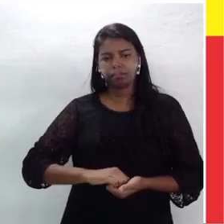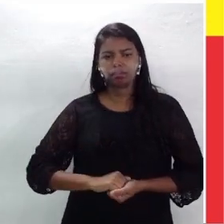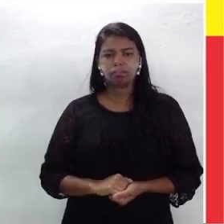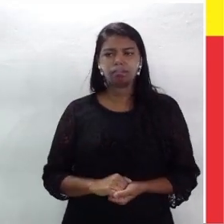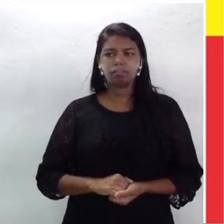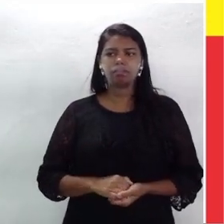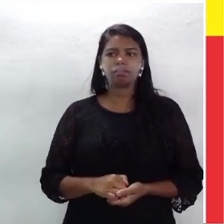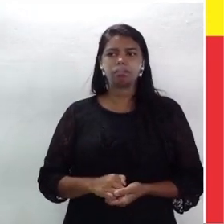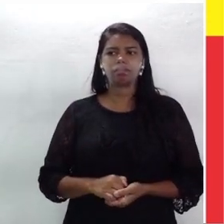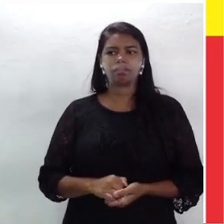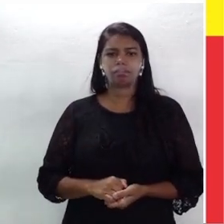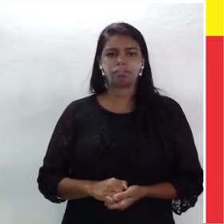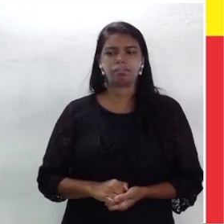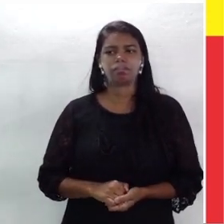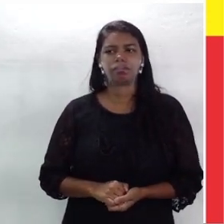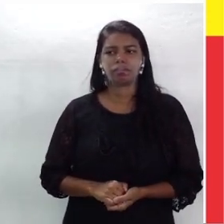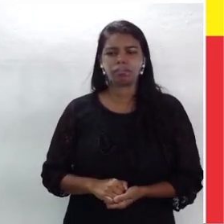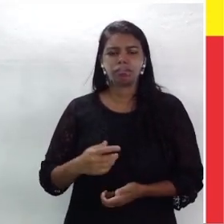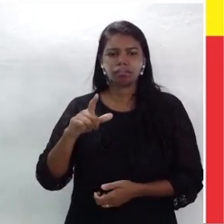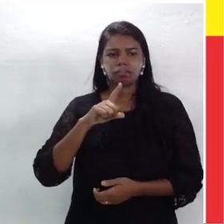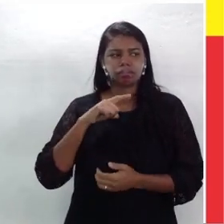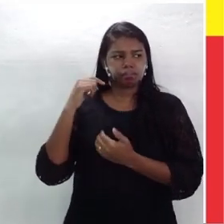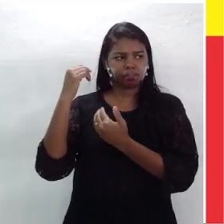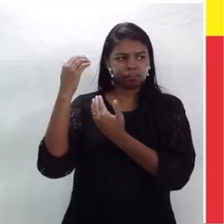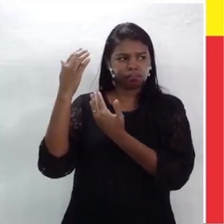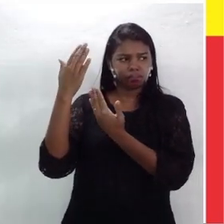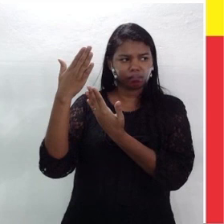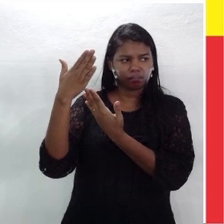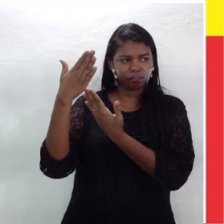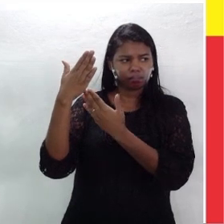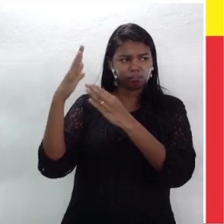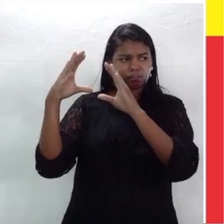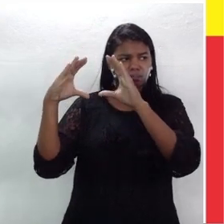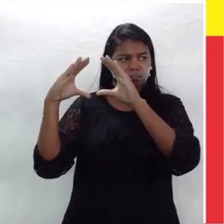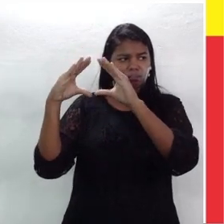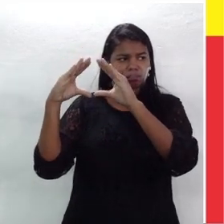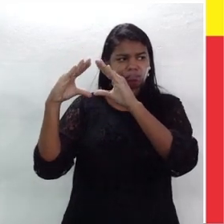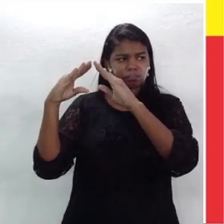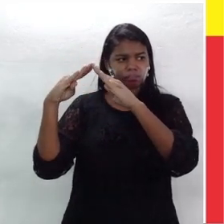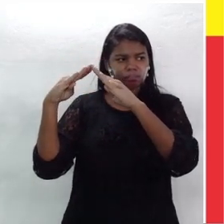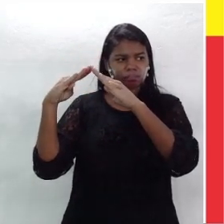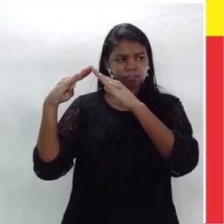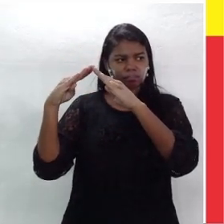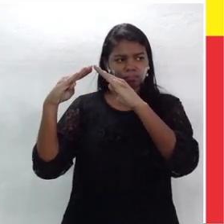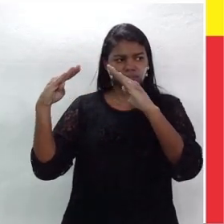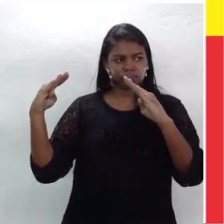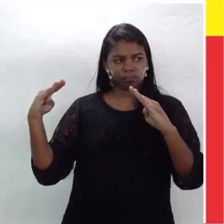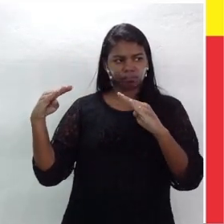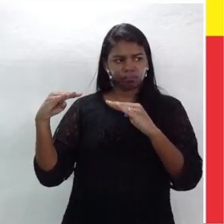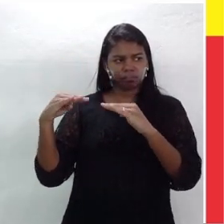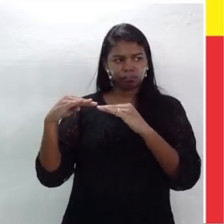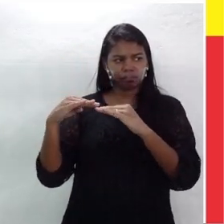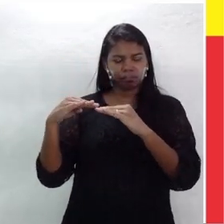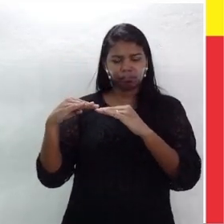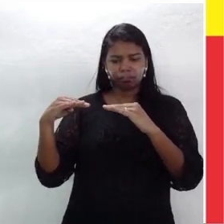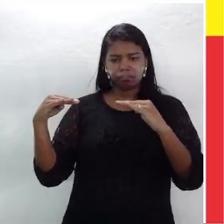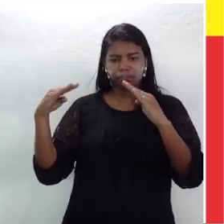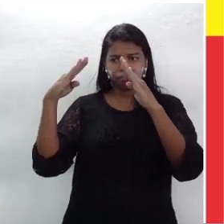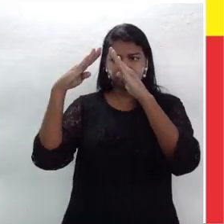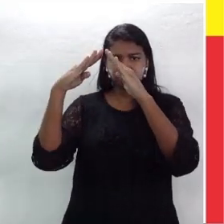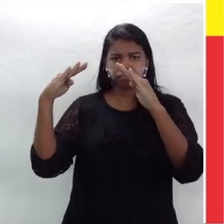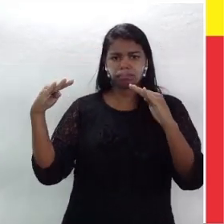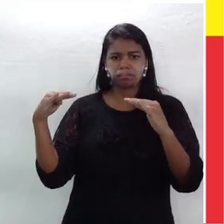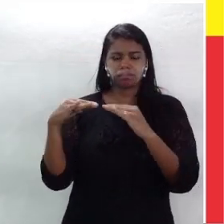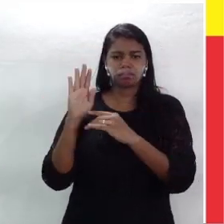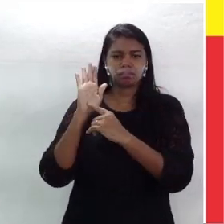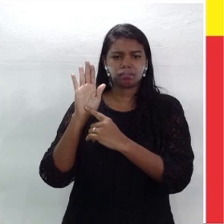Aí, elementos de um poliedro. Aí temos aqui uma pirâmide de base quadrada, base quadrangular, que ela